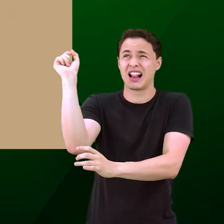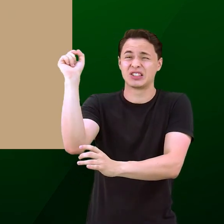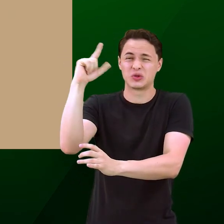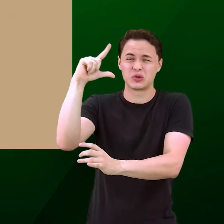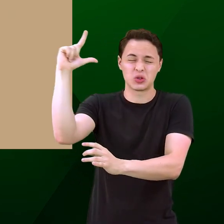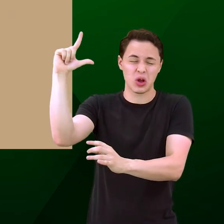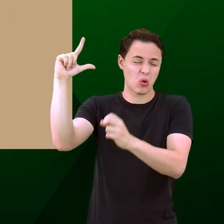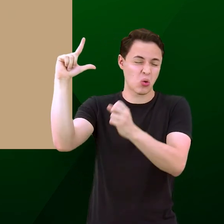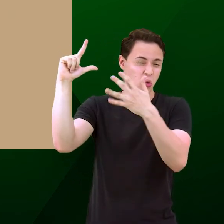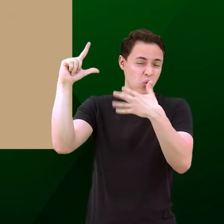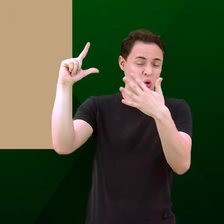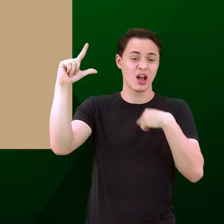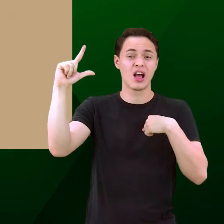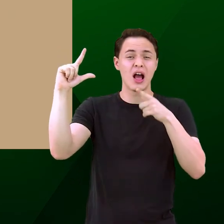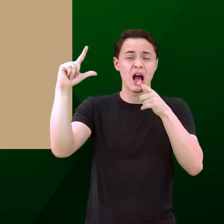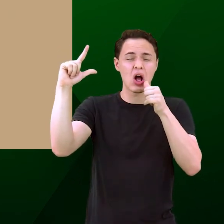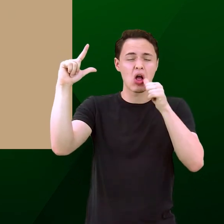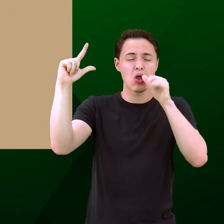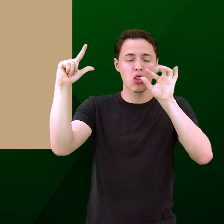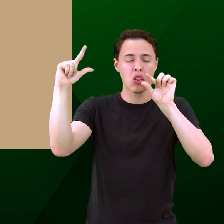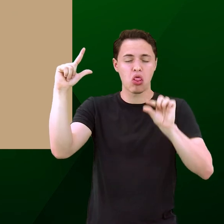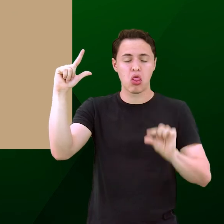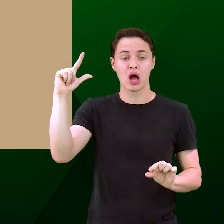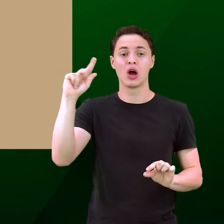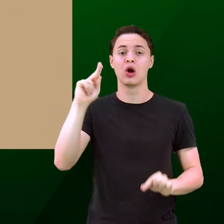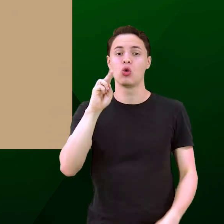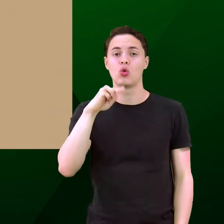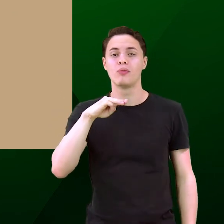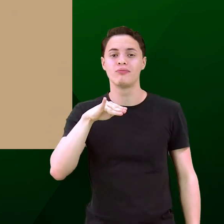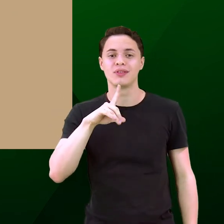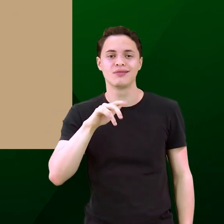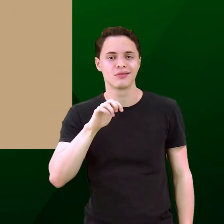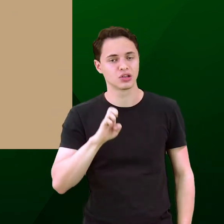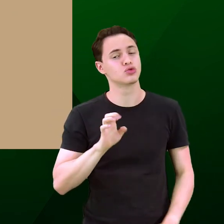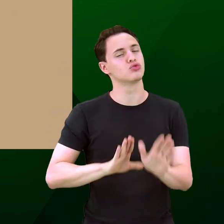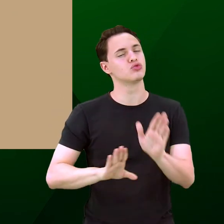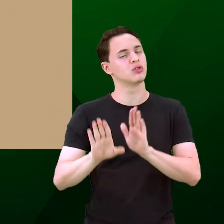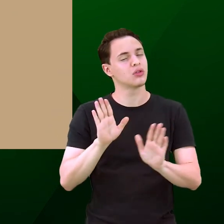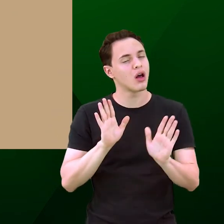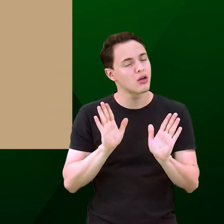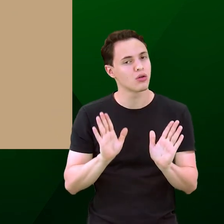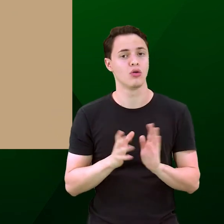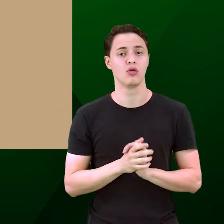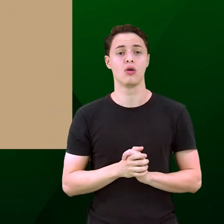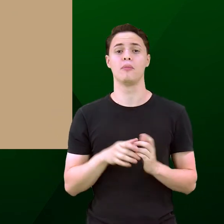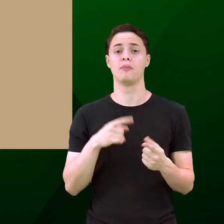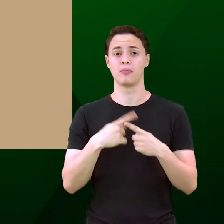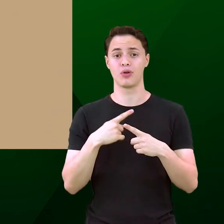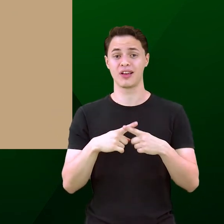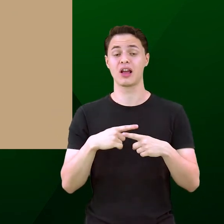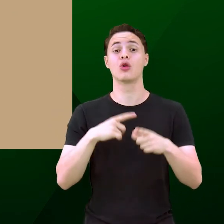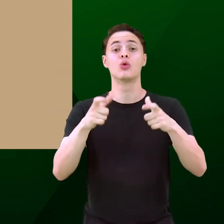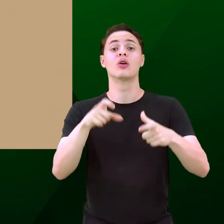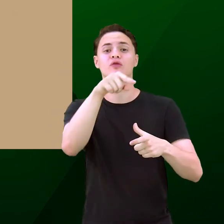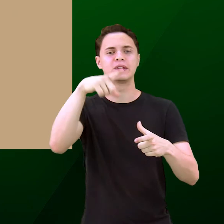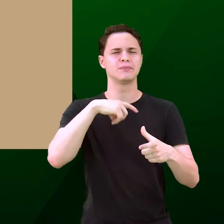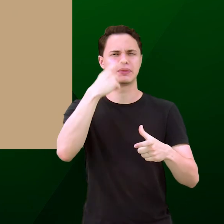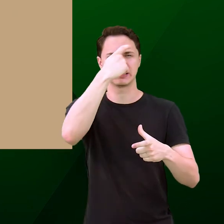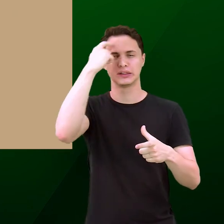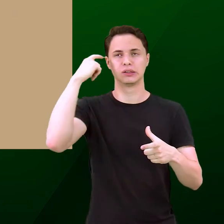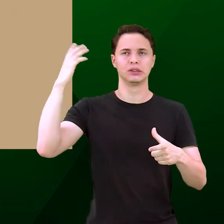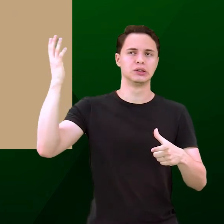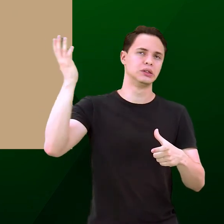cardíaca desse indivíduo. Tá? Por isso a importância da frequência cardíaca e desse controle, como eu coloquei anteriormente.